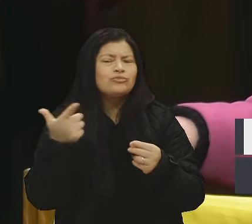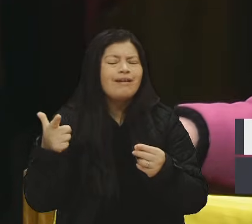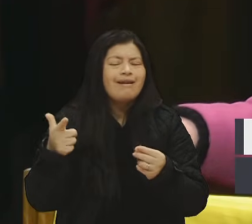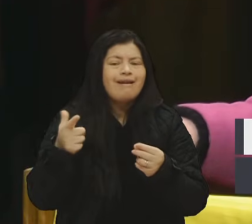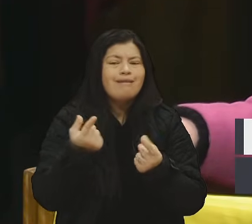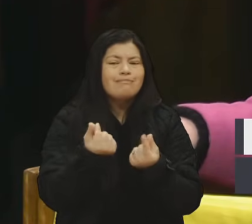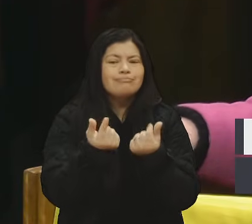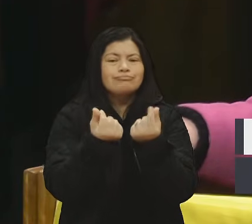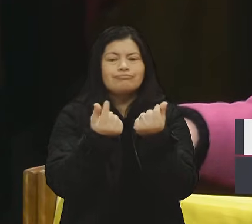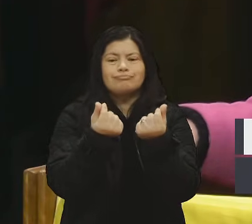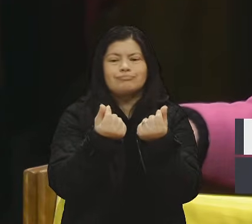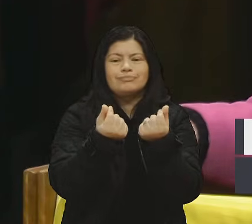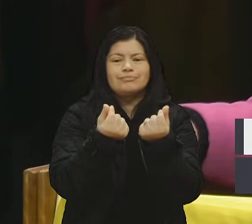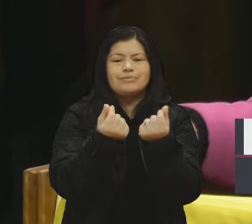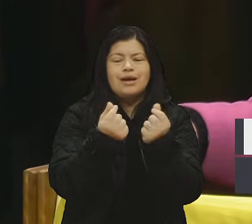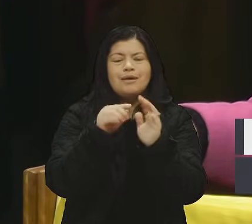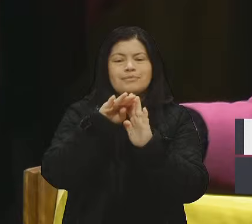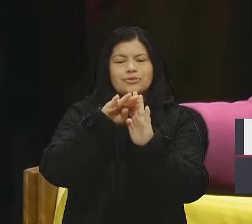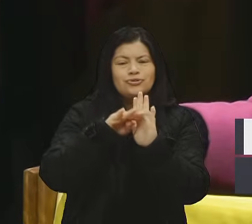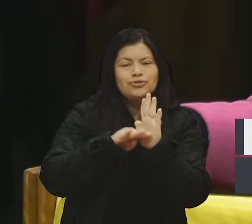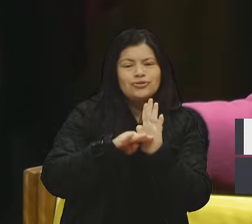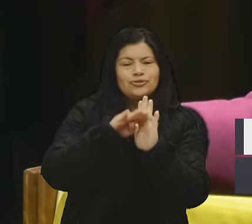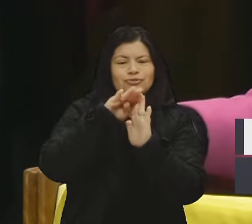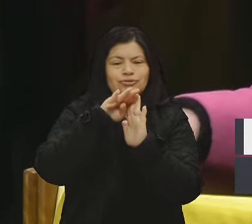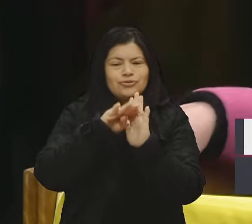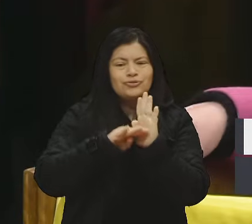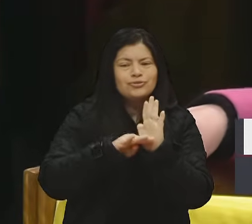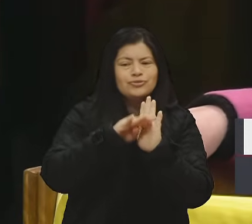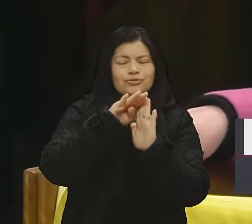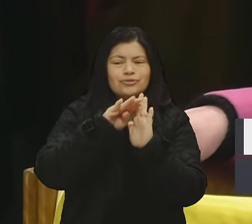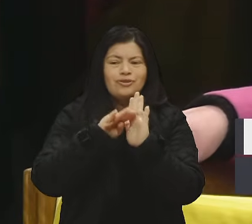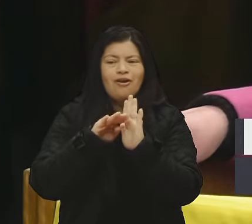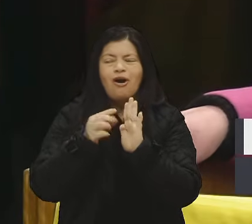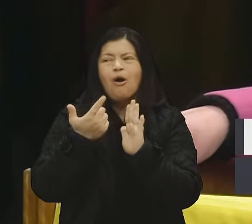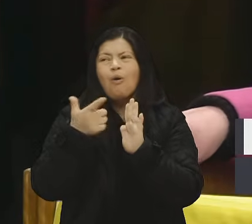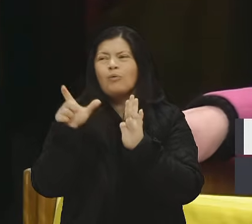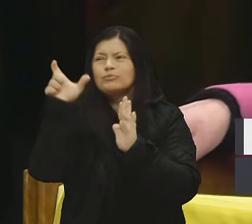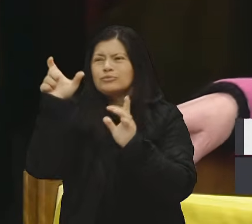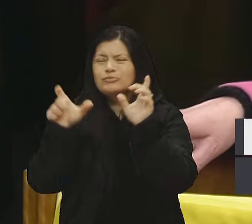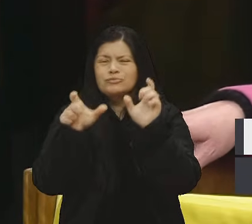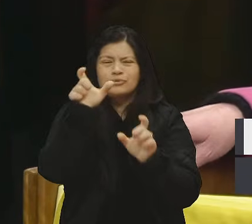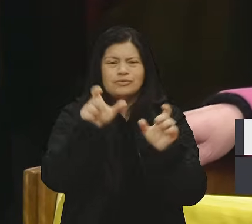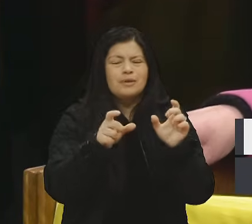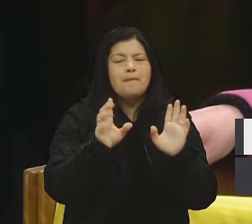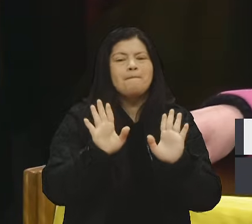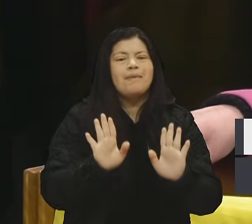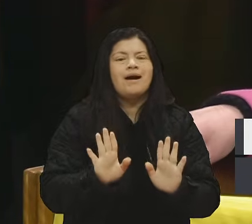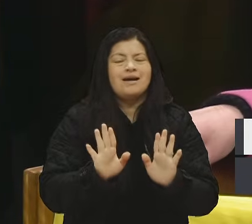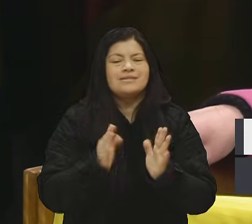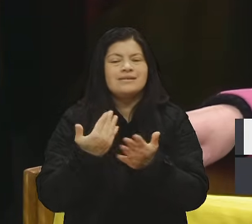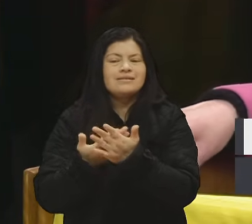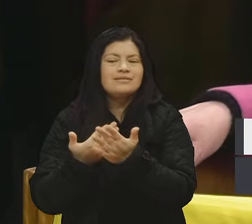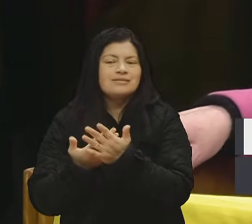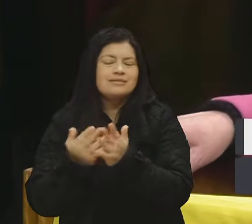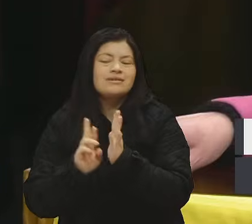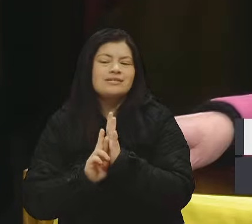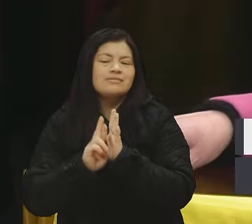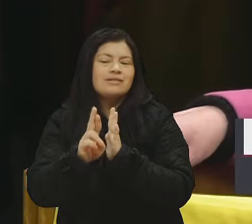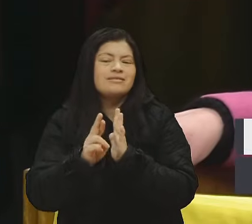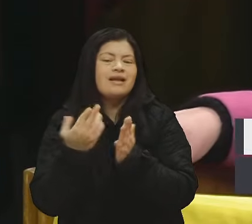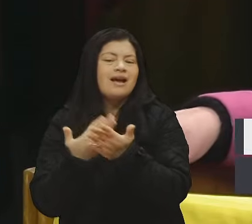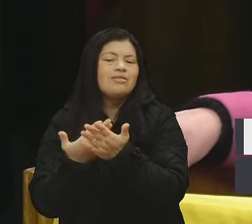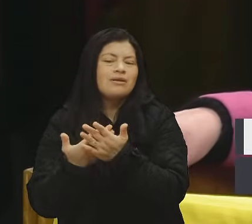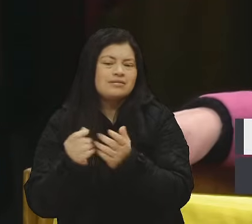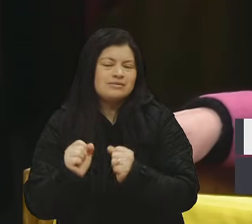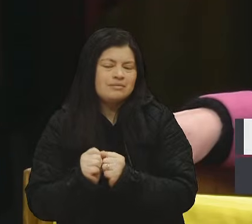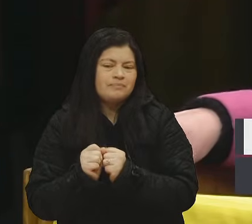não vai ser medido por um indicador externo, mas ele é fundamental no resultado da educação. Então, nós estamos aqui